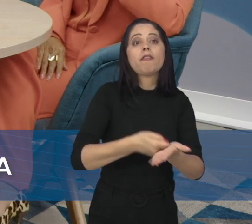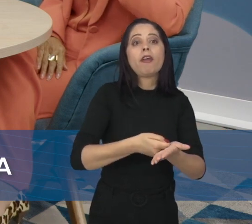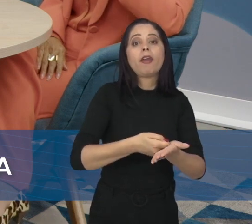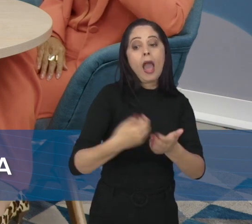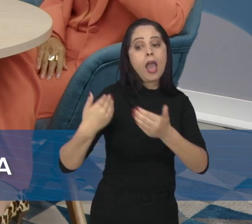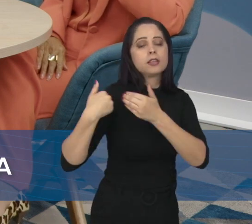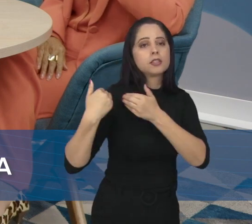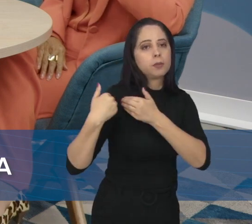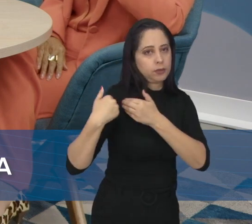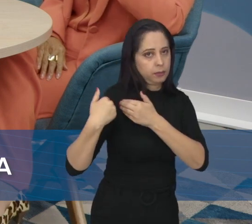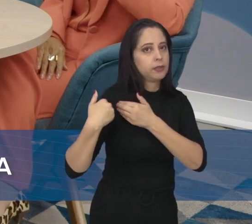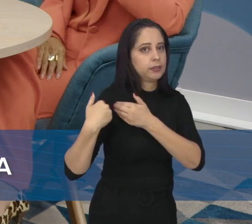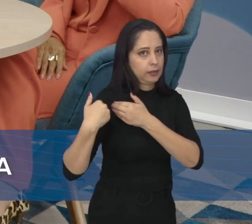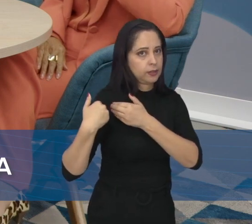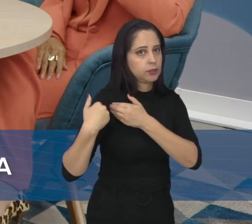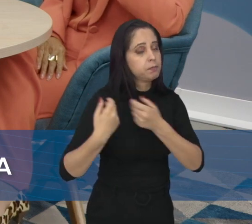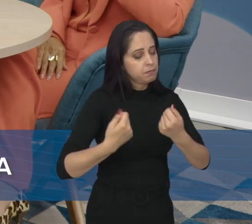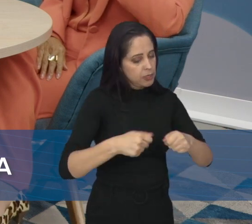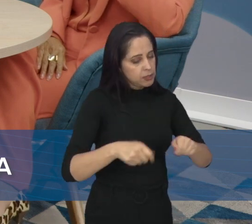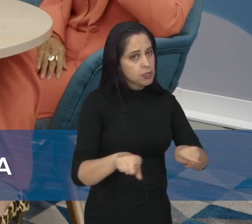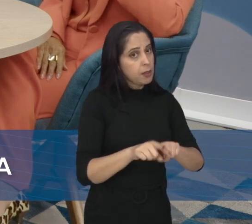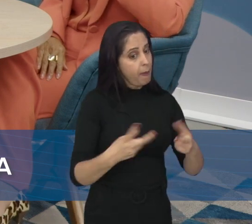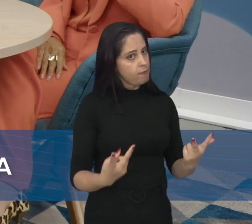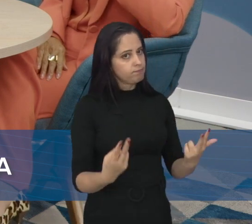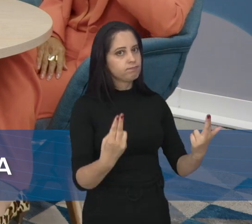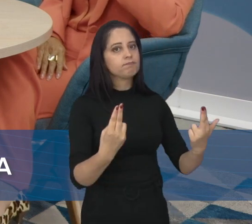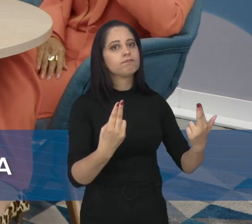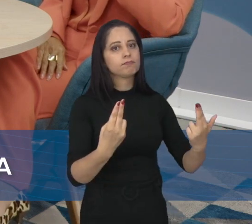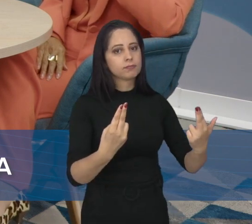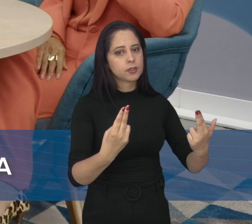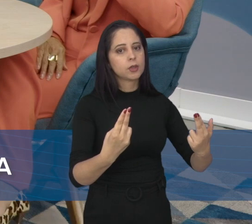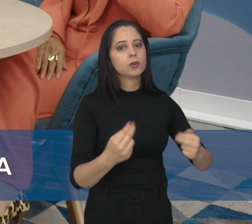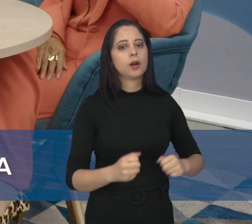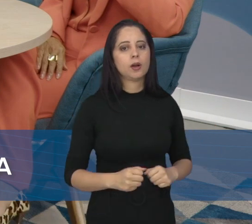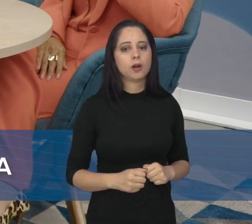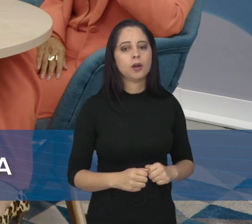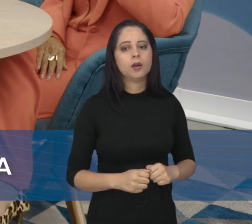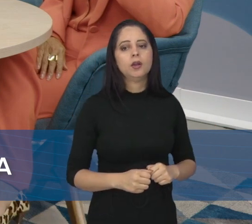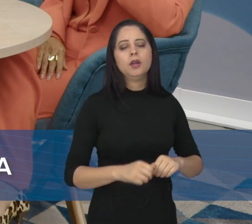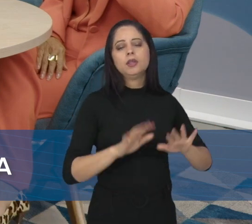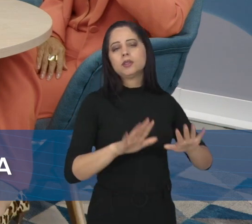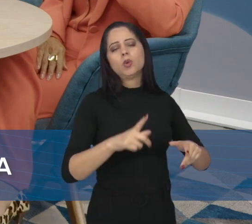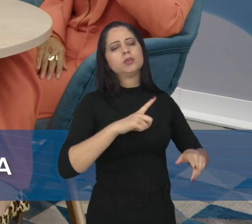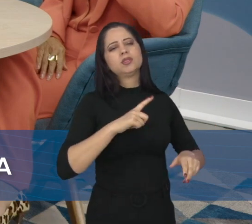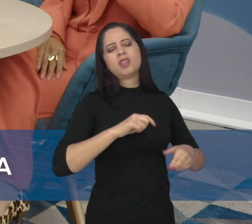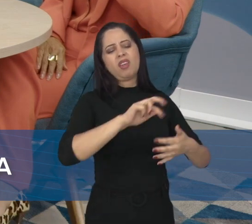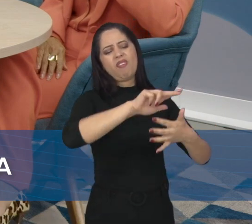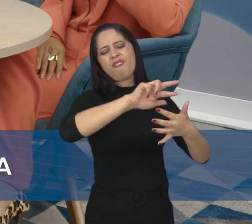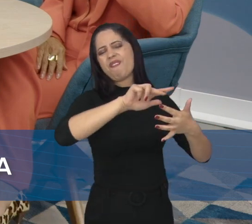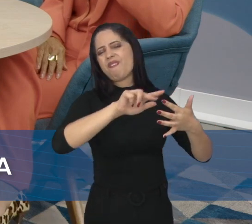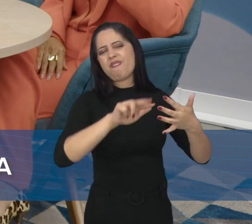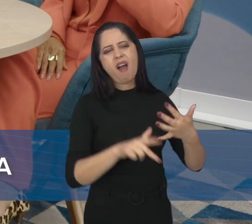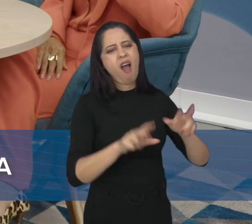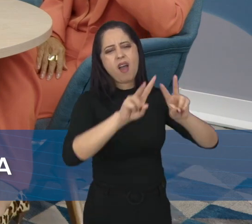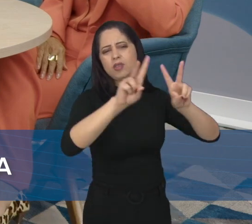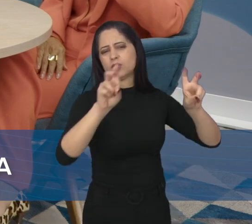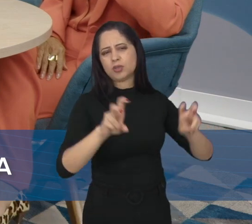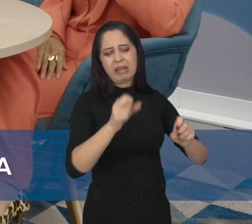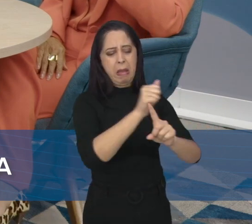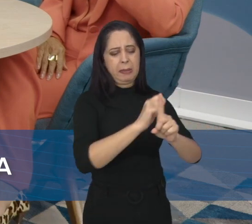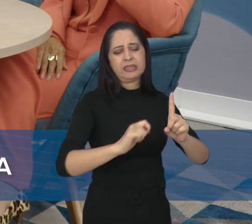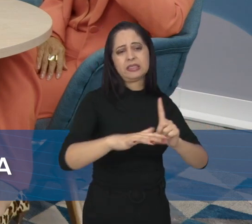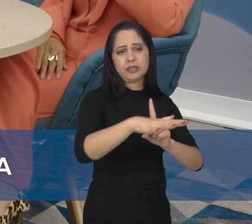Então, isso traz um aspecto que toca diversas questões sociais e não só